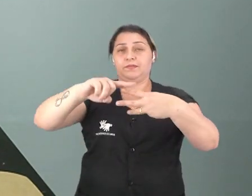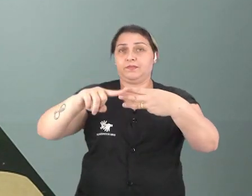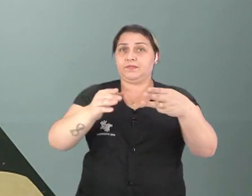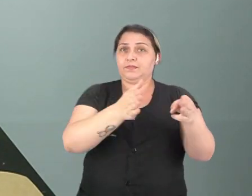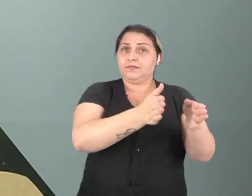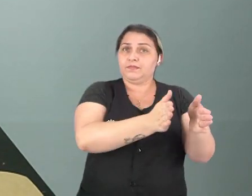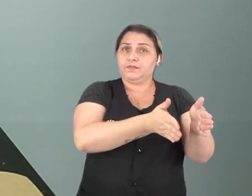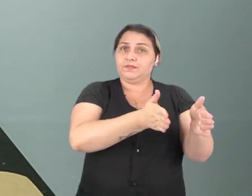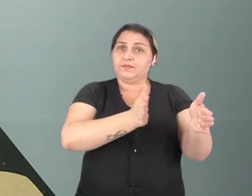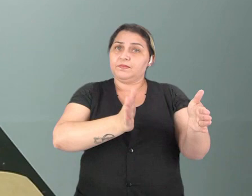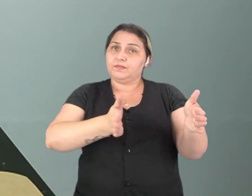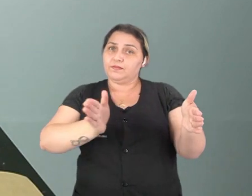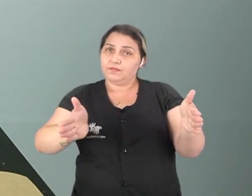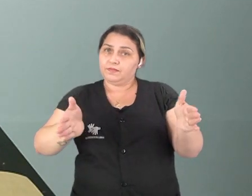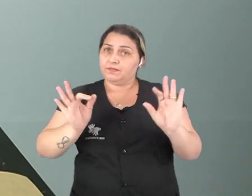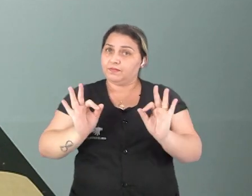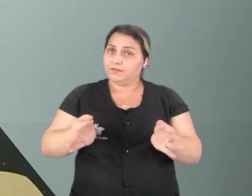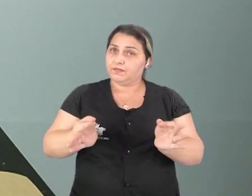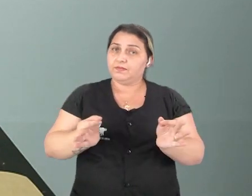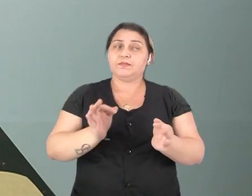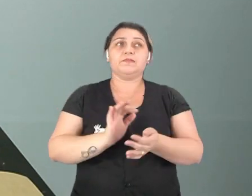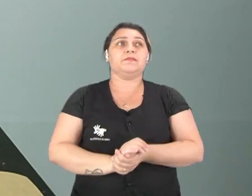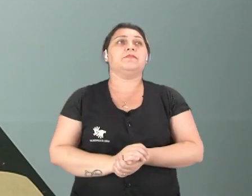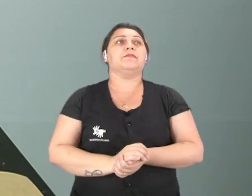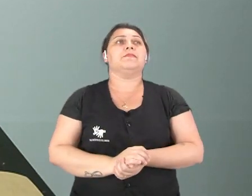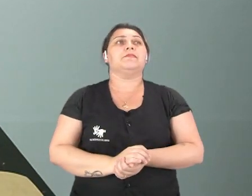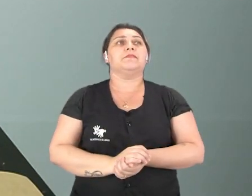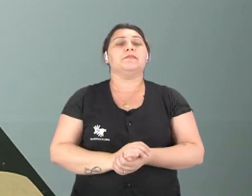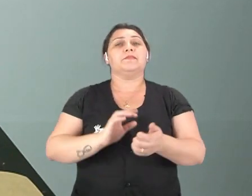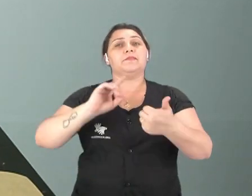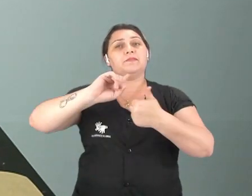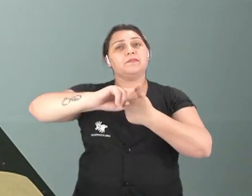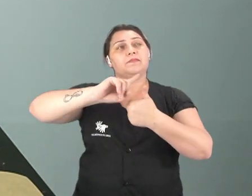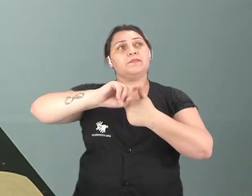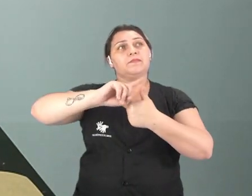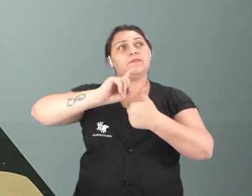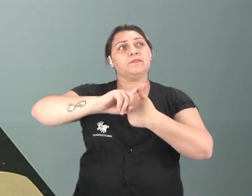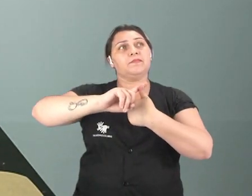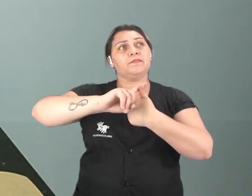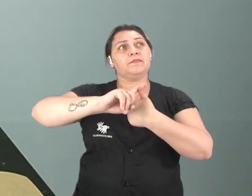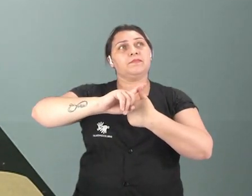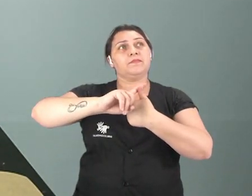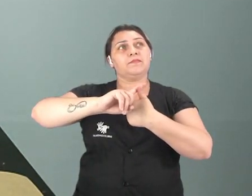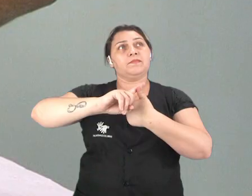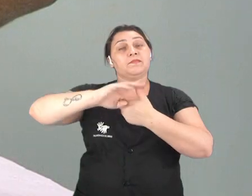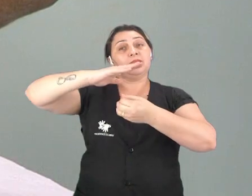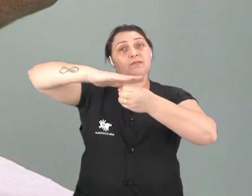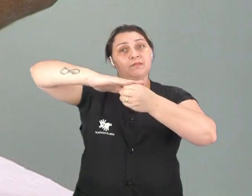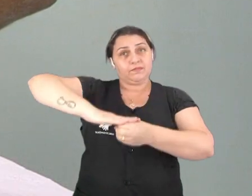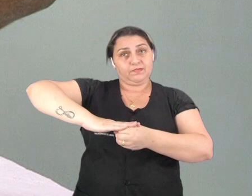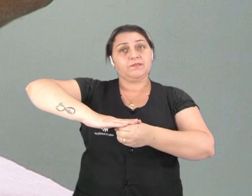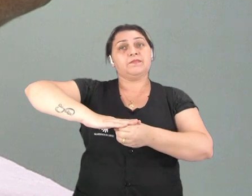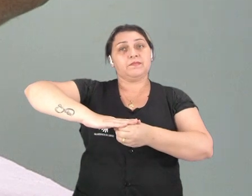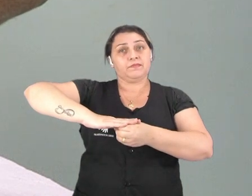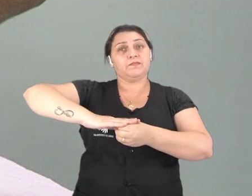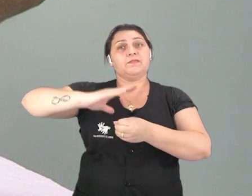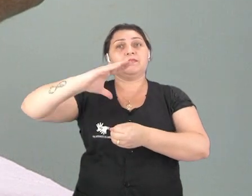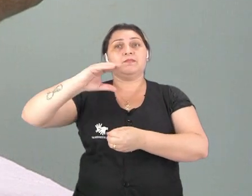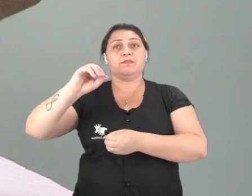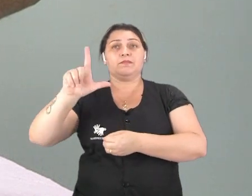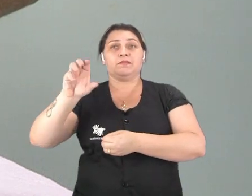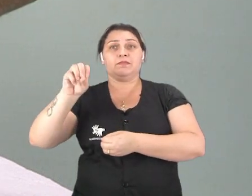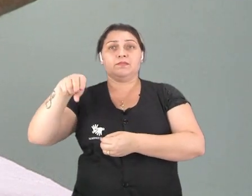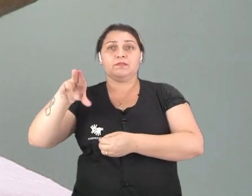períodos, certo? Então, aqui na monarquia nós tivemos o período colonial, tá?